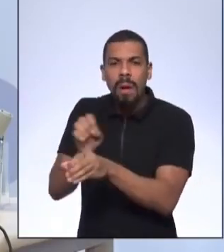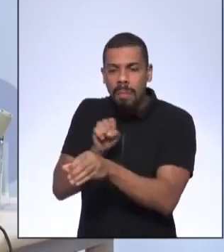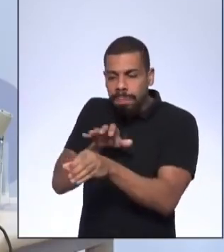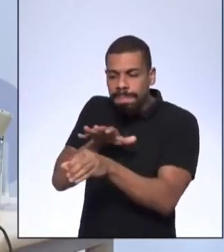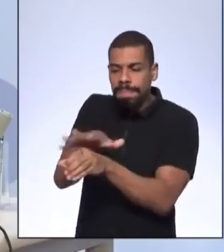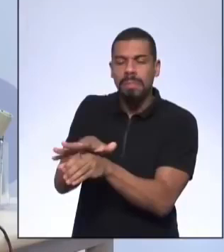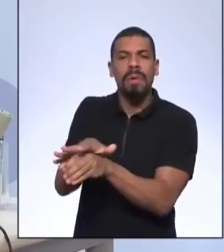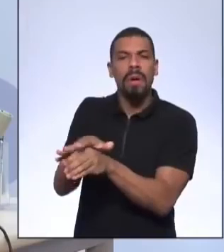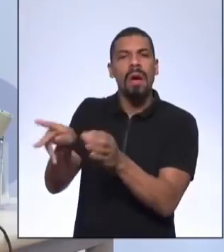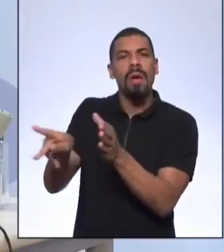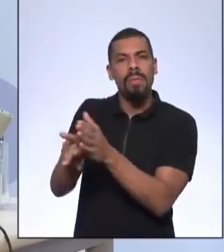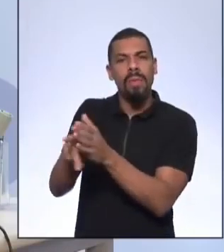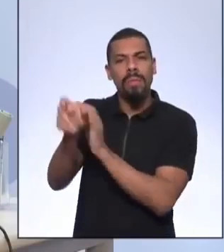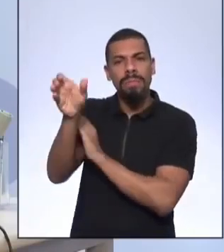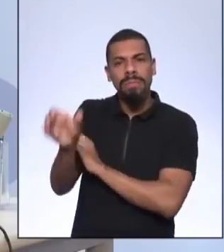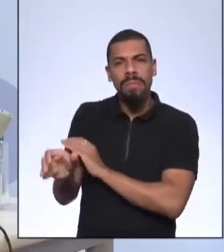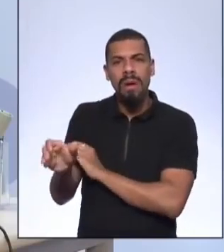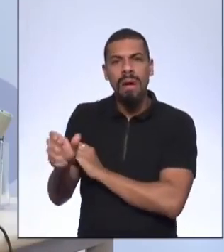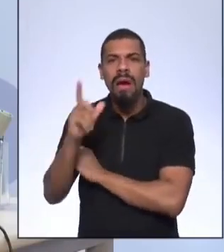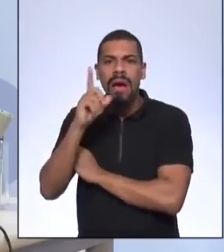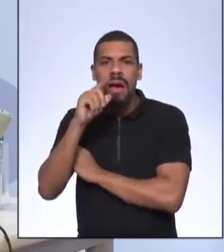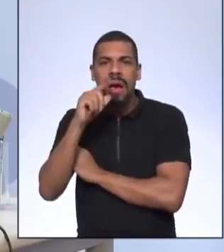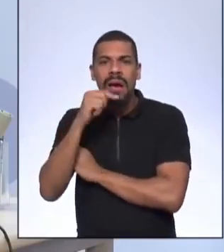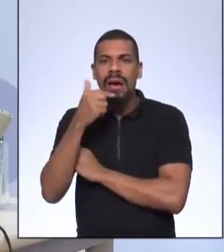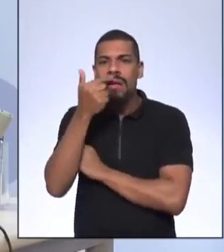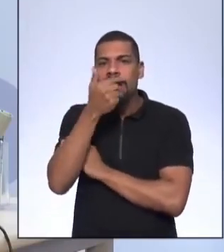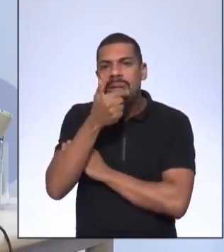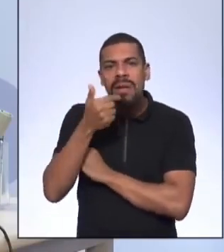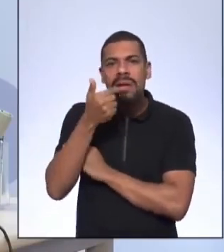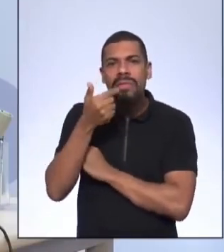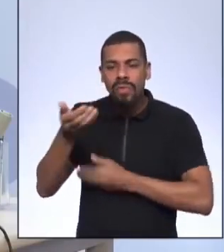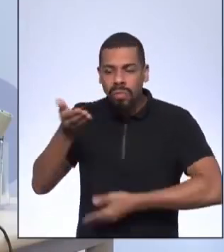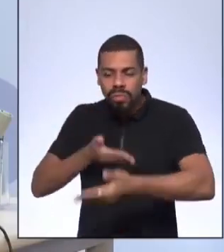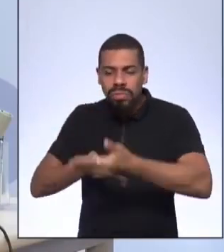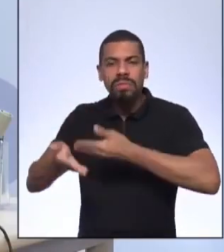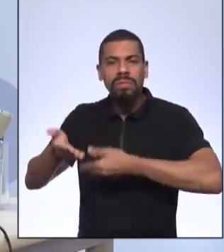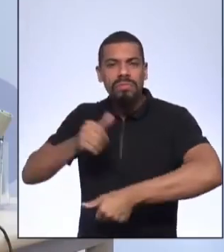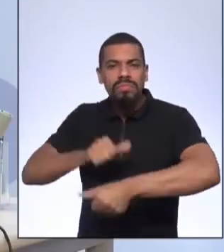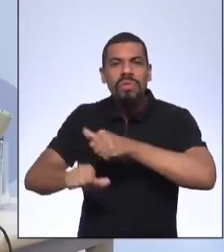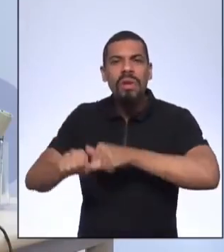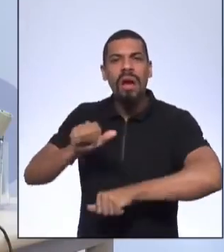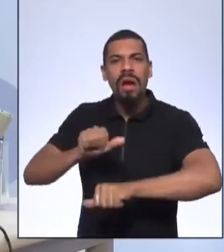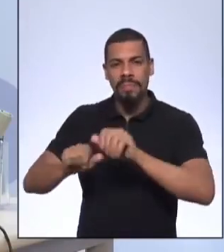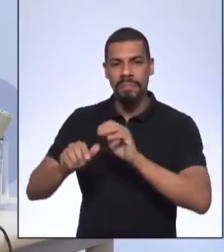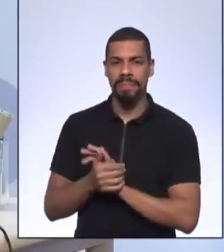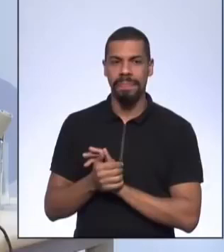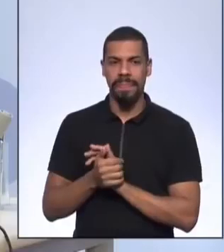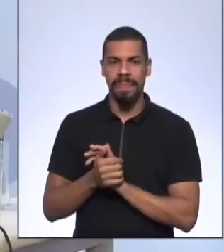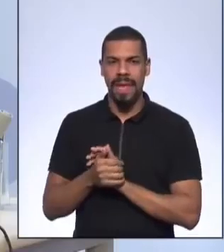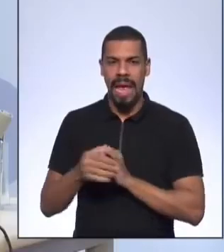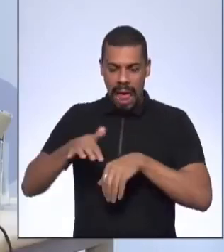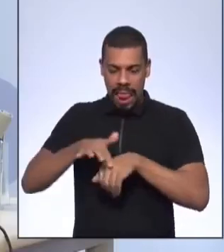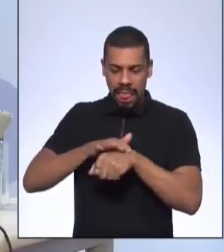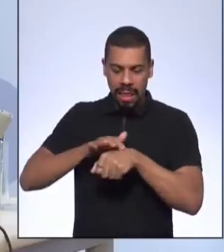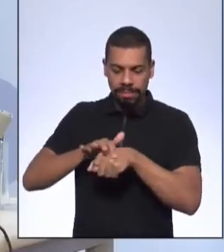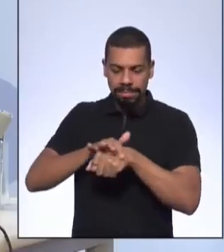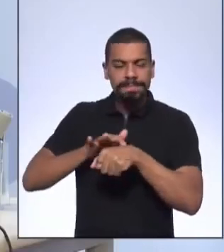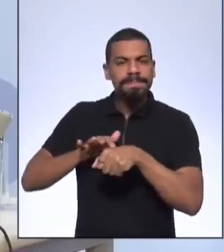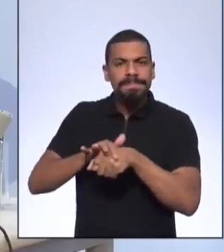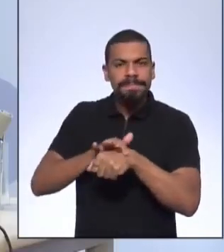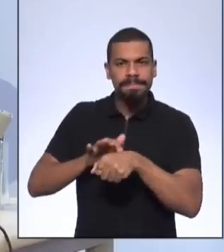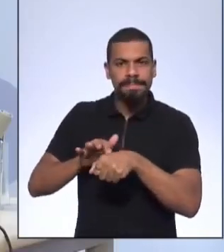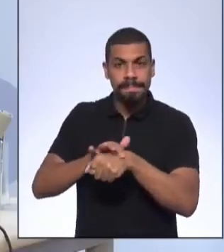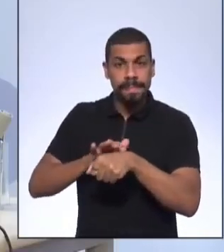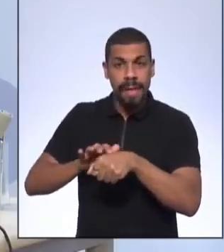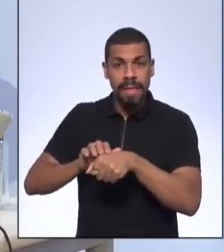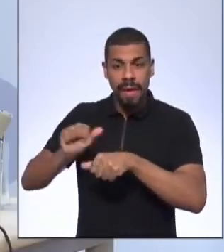todo, essa parte mucosa da nossa boca, da nossa pele, as células são trocadas. Tá? Essa primeira parte da nossa pele é composta de células que